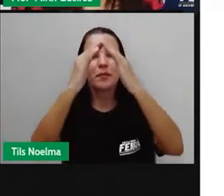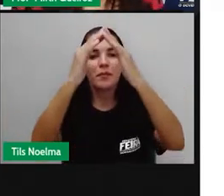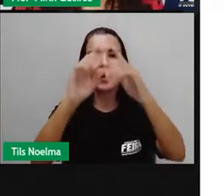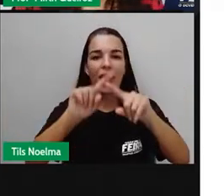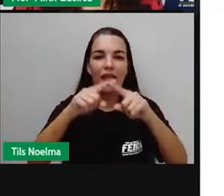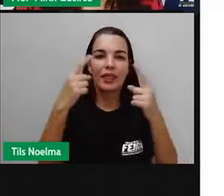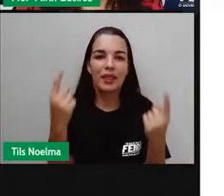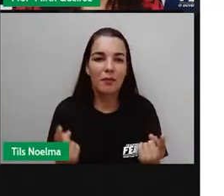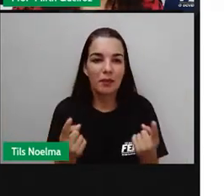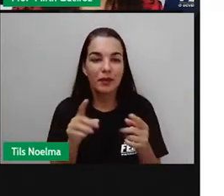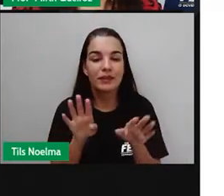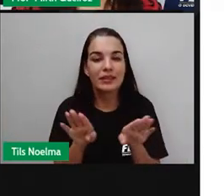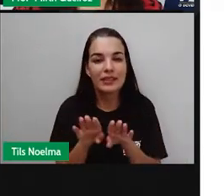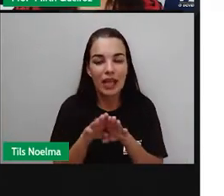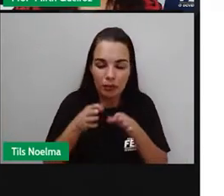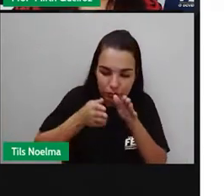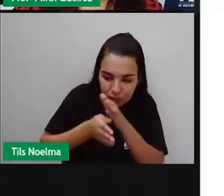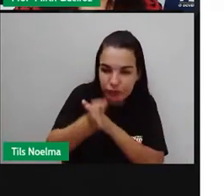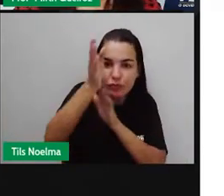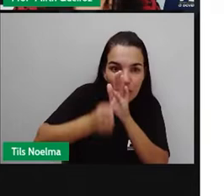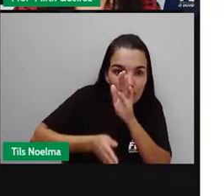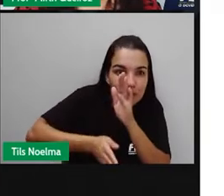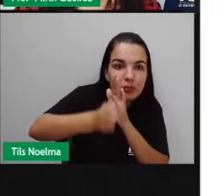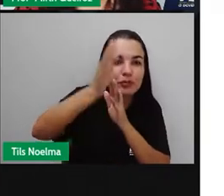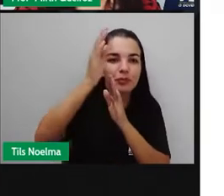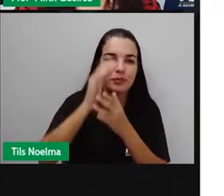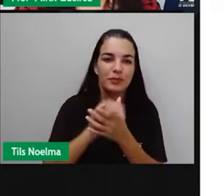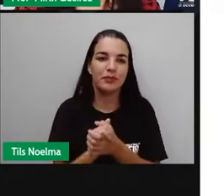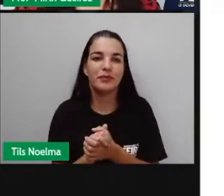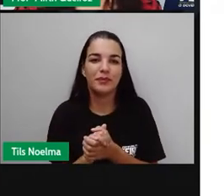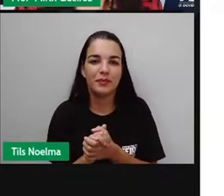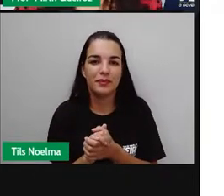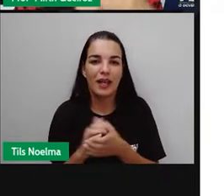roda após todos passarem pelo túnel.